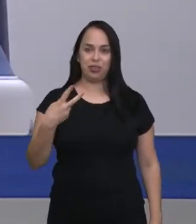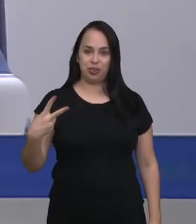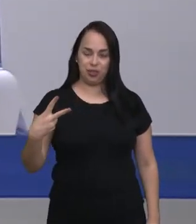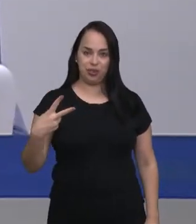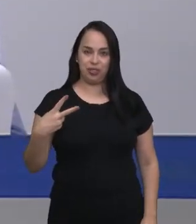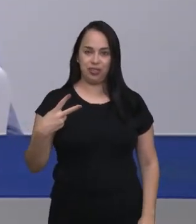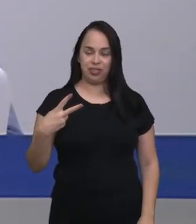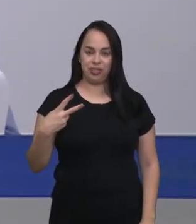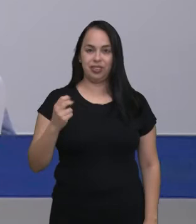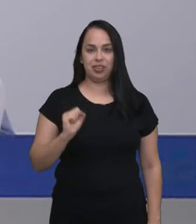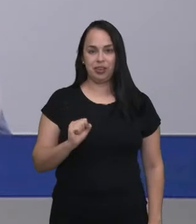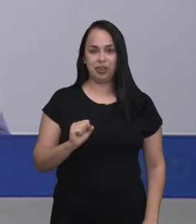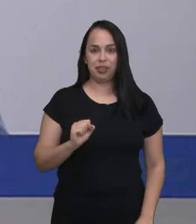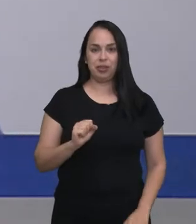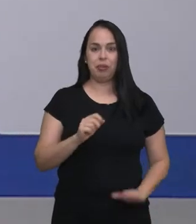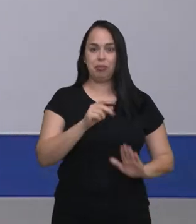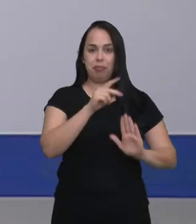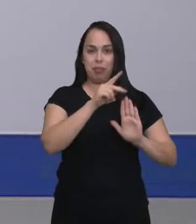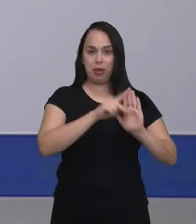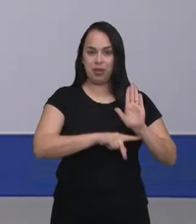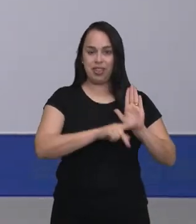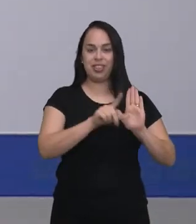12512-2021, projeto de lei